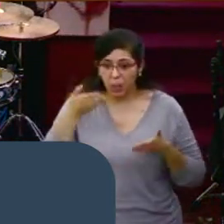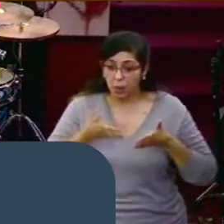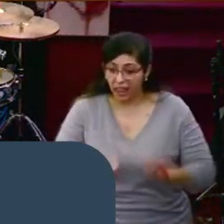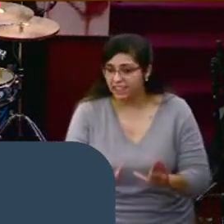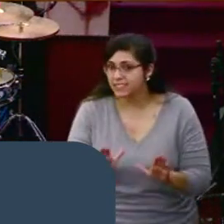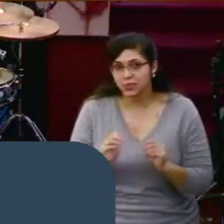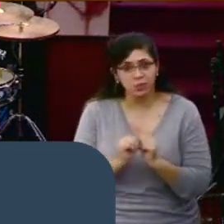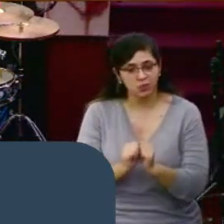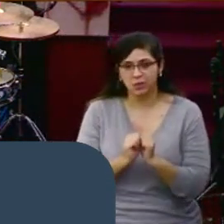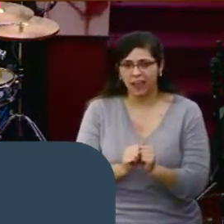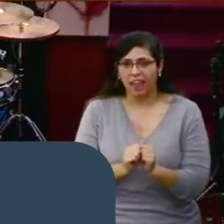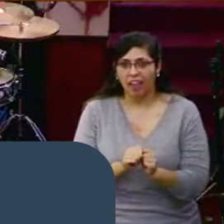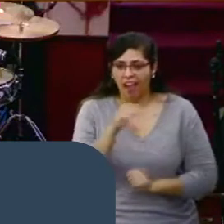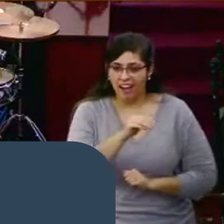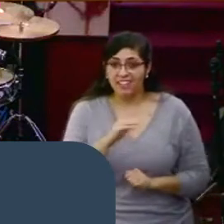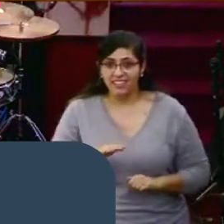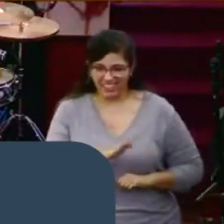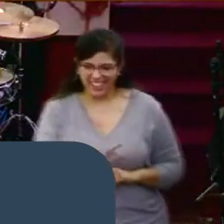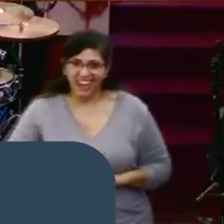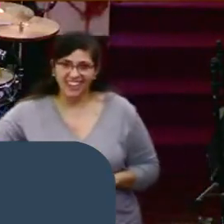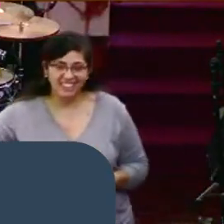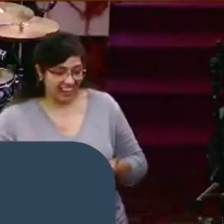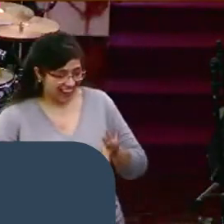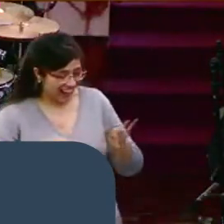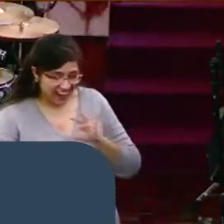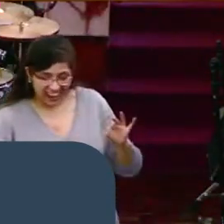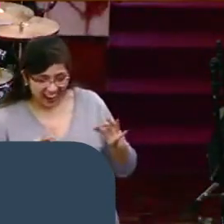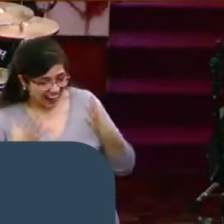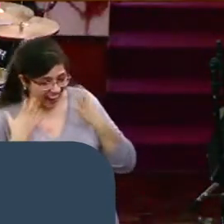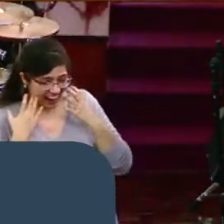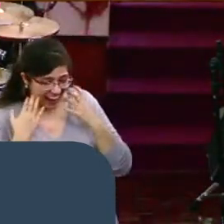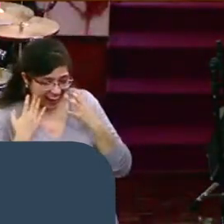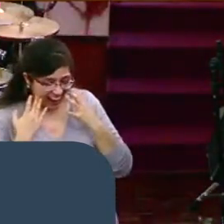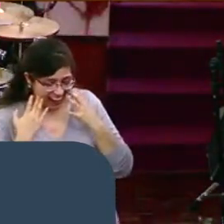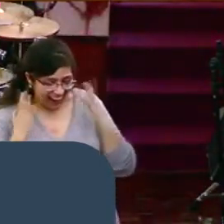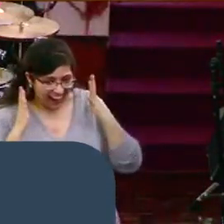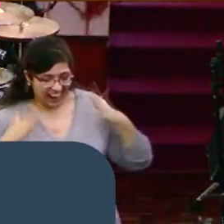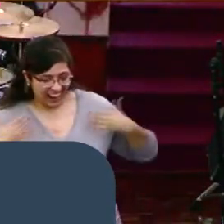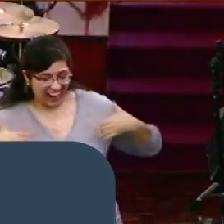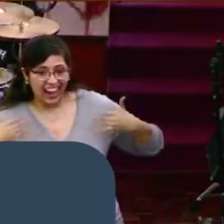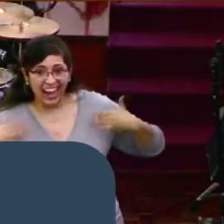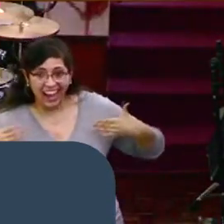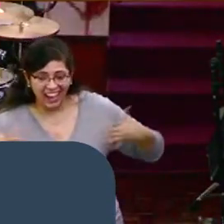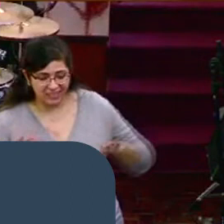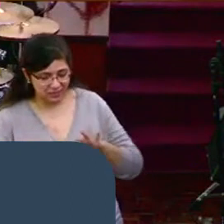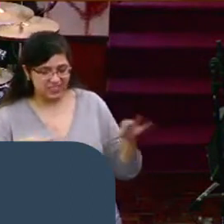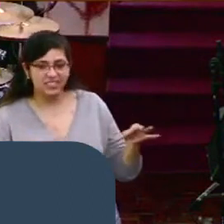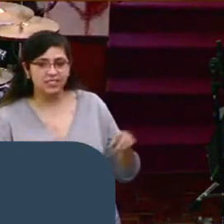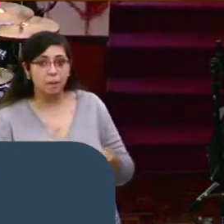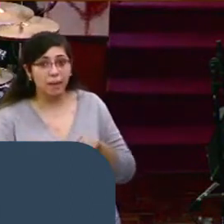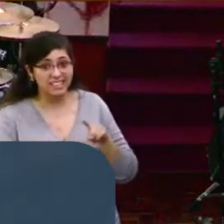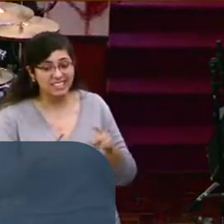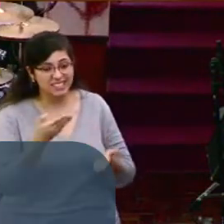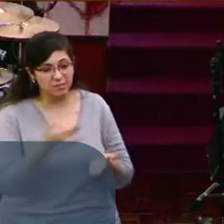lembram da criança a criança fica muito feliz quando recebe alguma coisa mas fica muito triste às vezes até raivosa quando perde